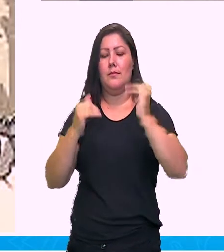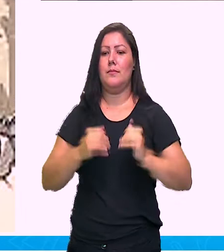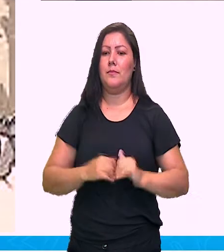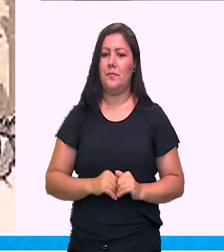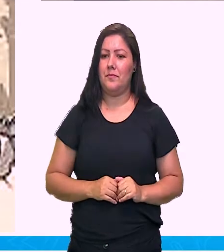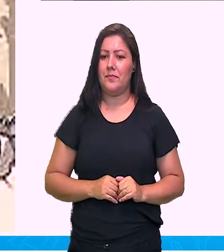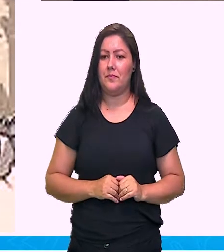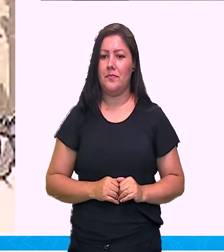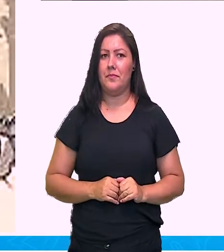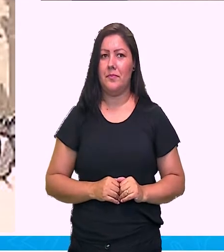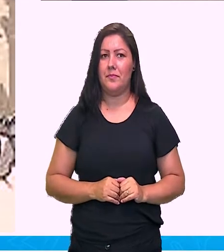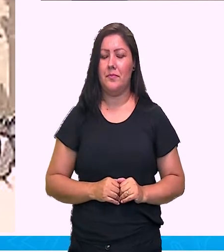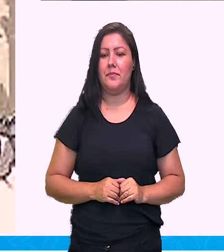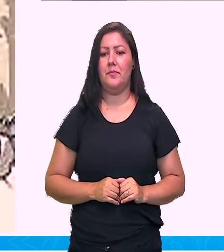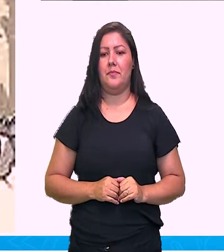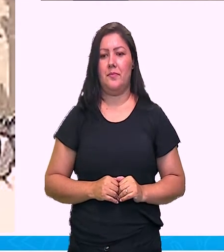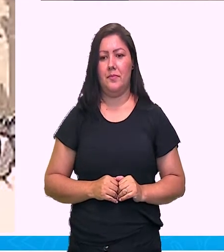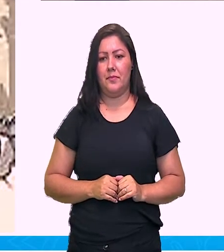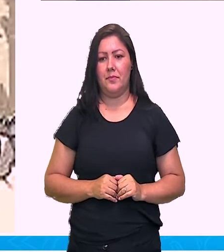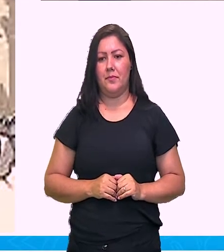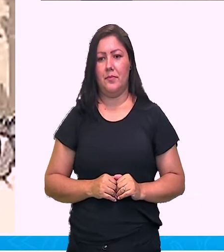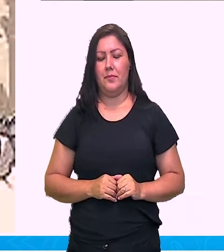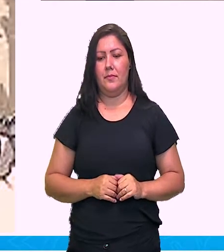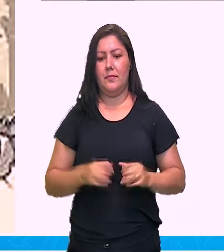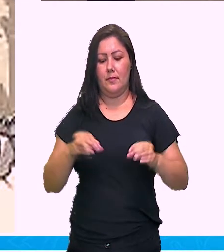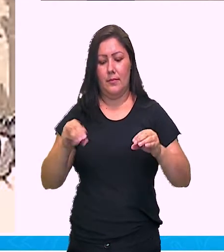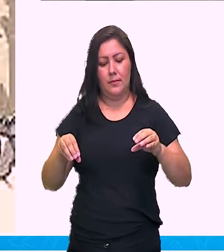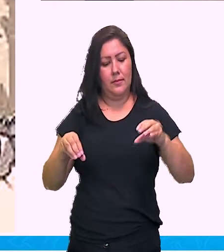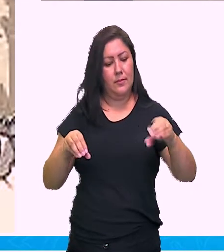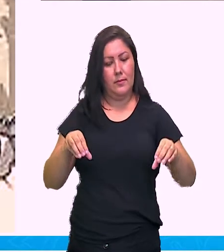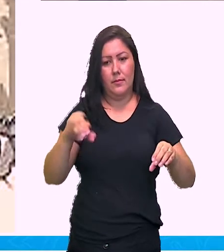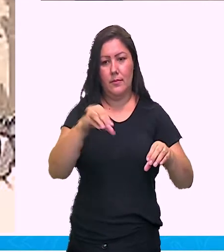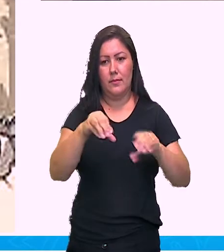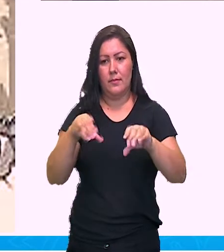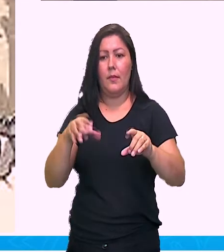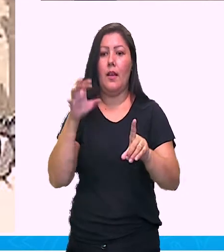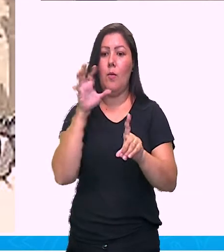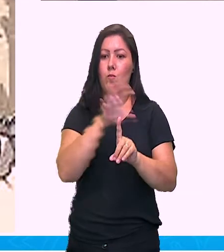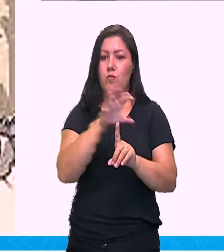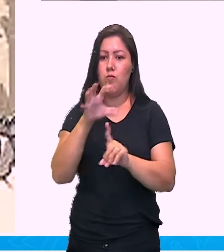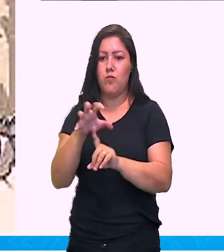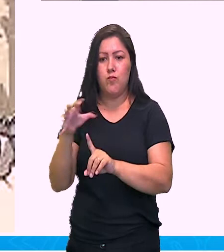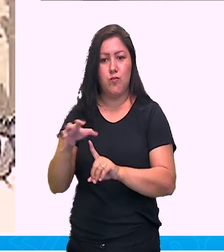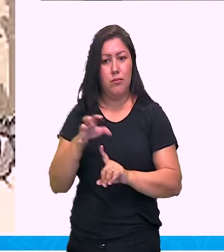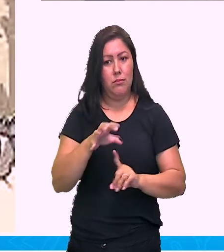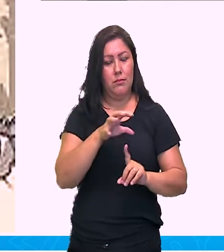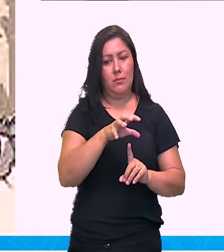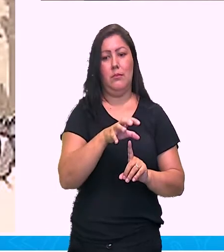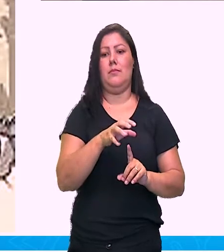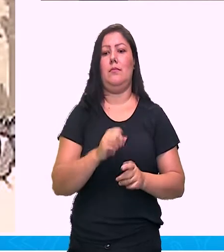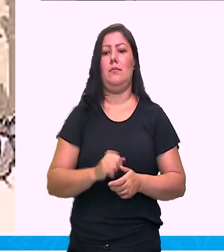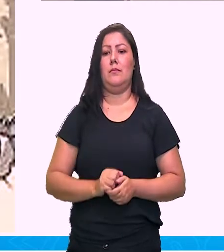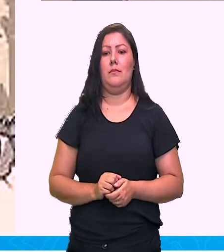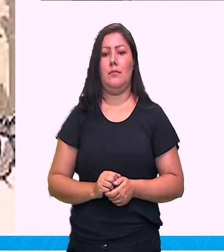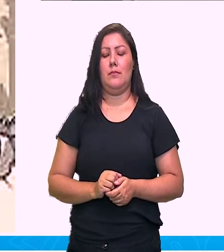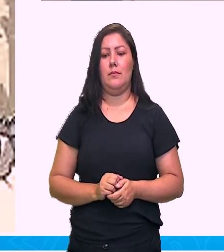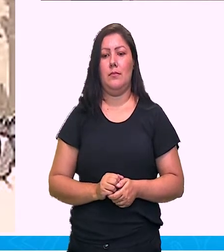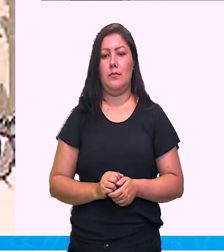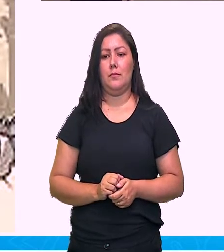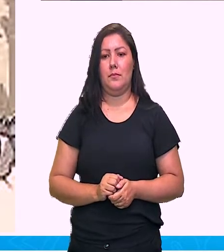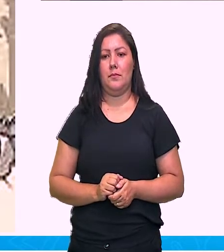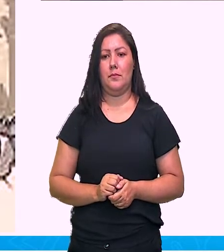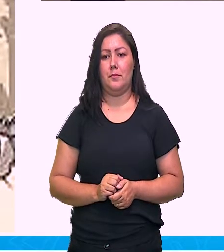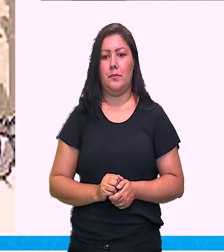de xadrez. As peças eram influenciadas pelos líderes.